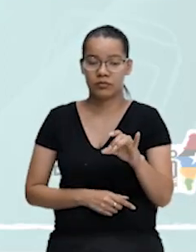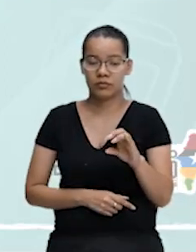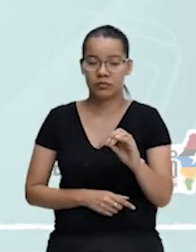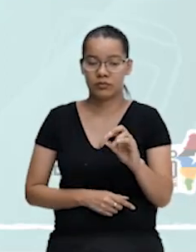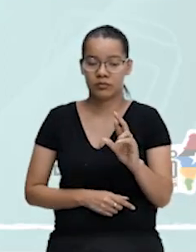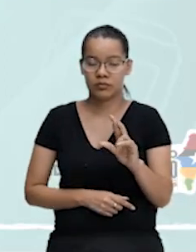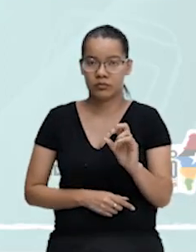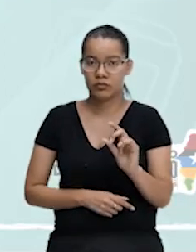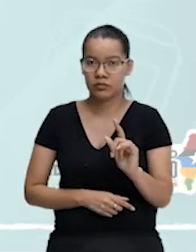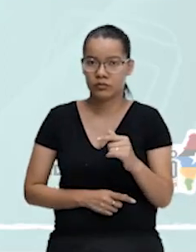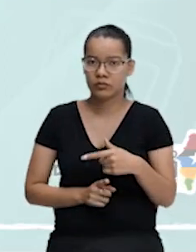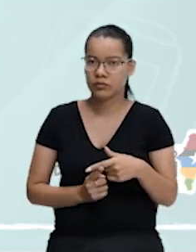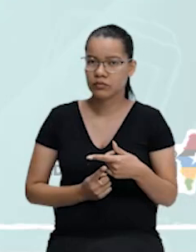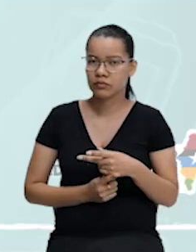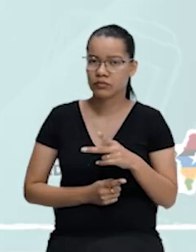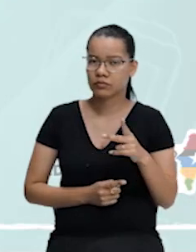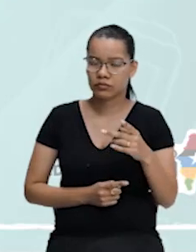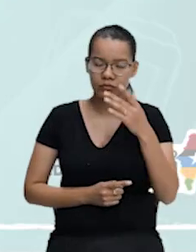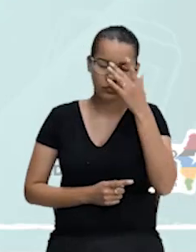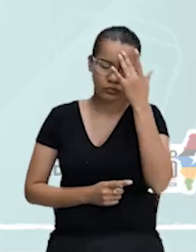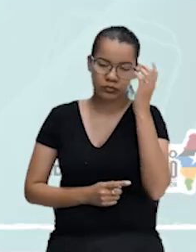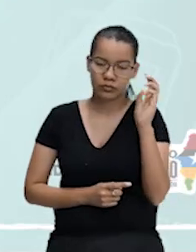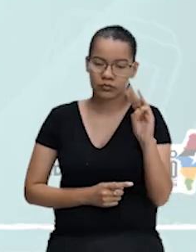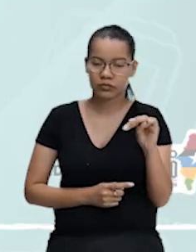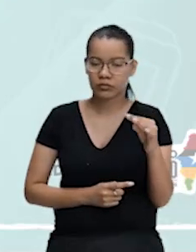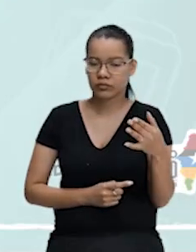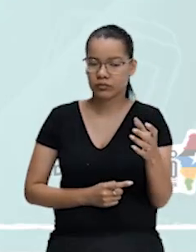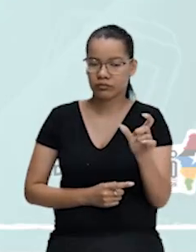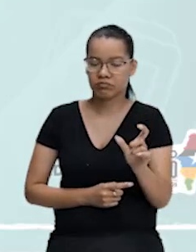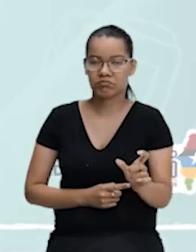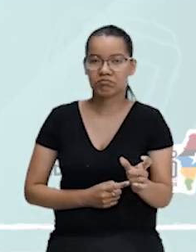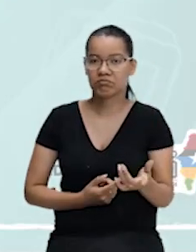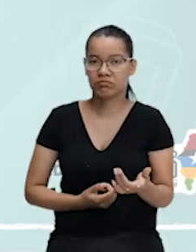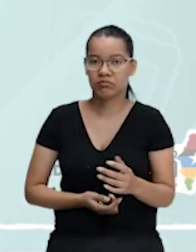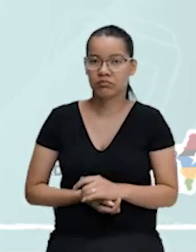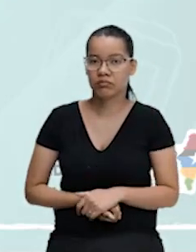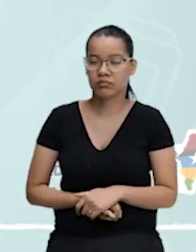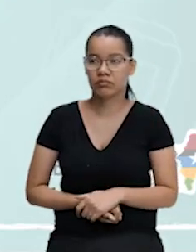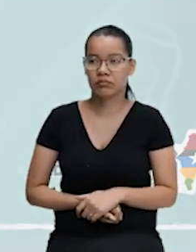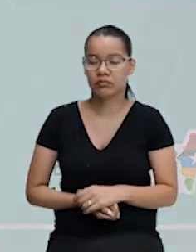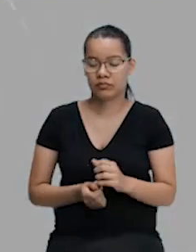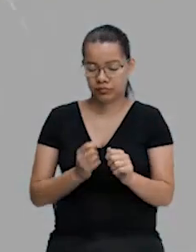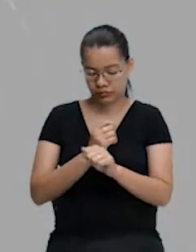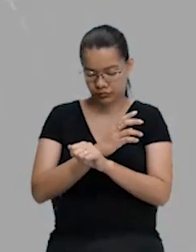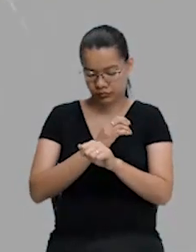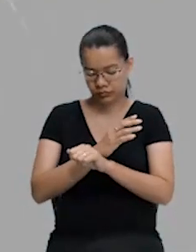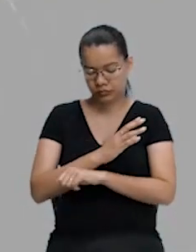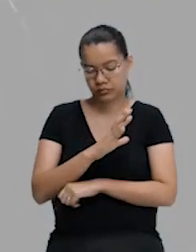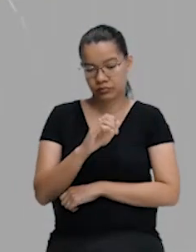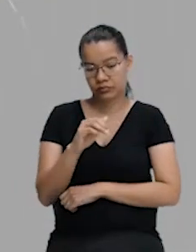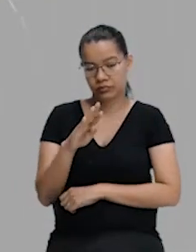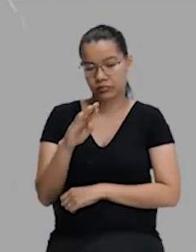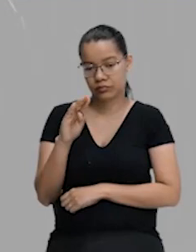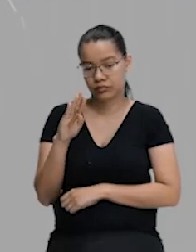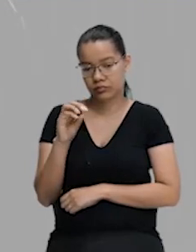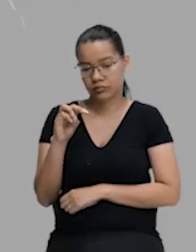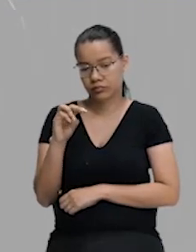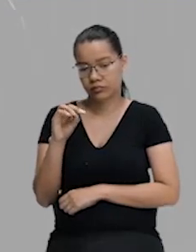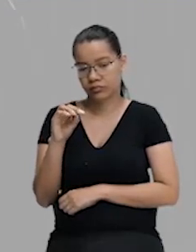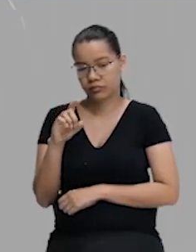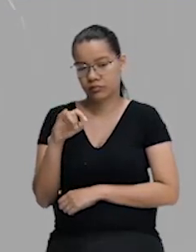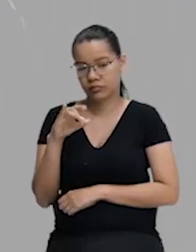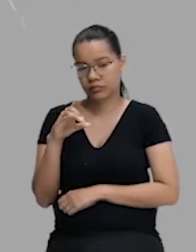são esses ácidos graxos? Turminha, os ácidos graxos são os ácidos carboxílicos,